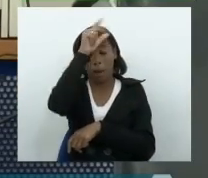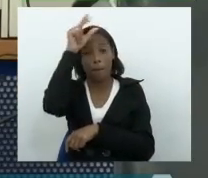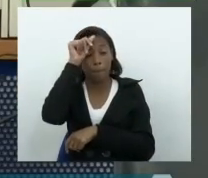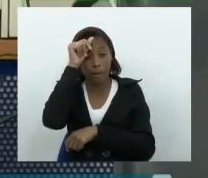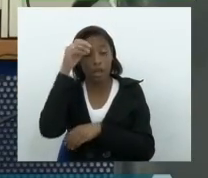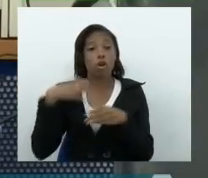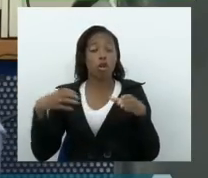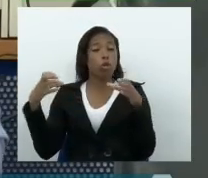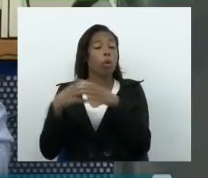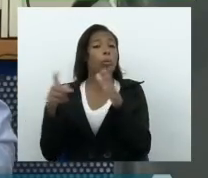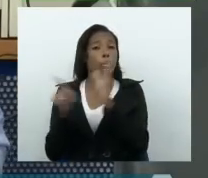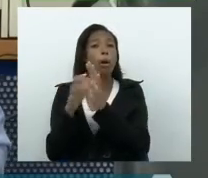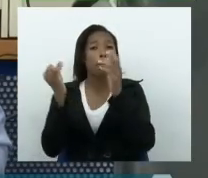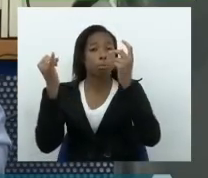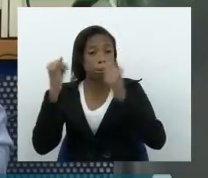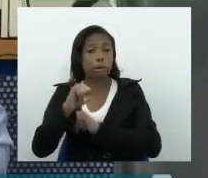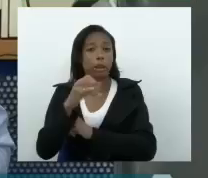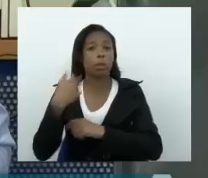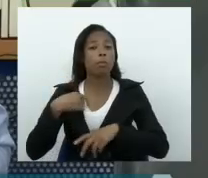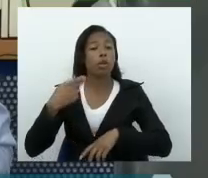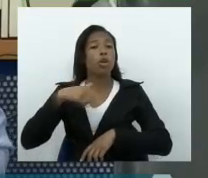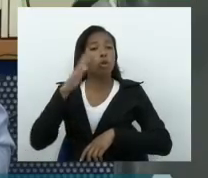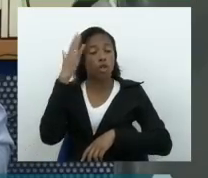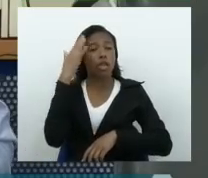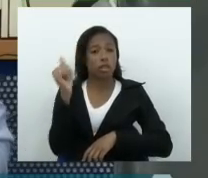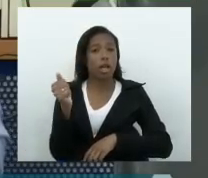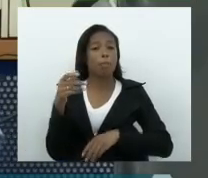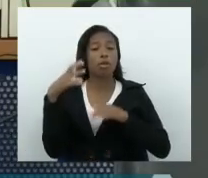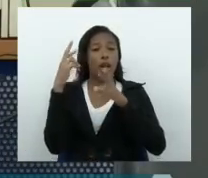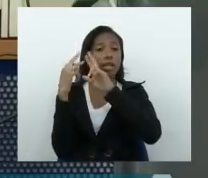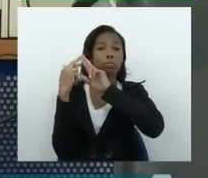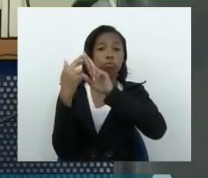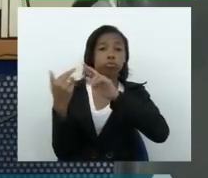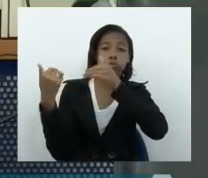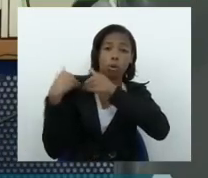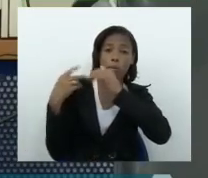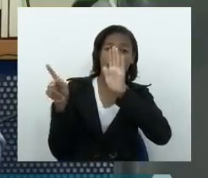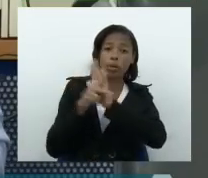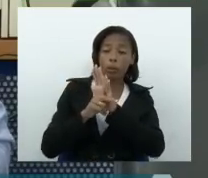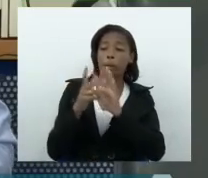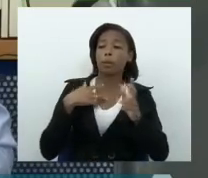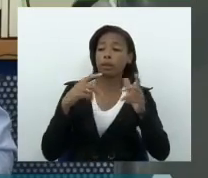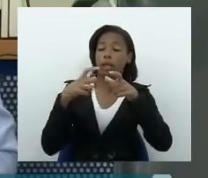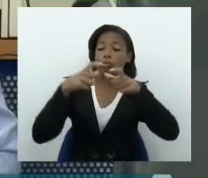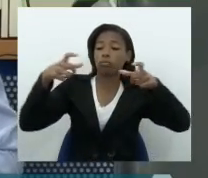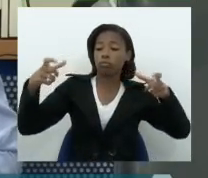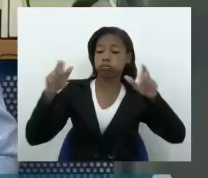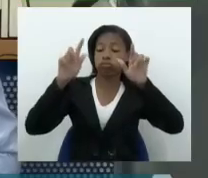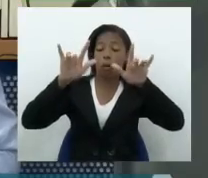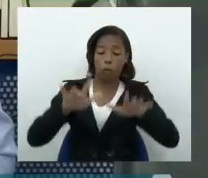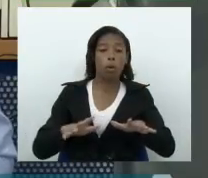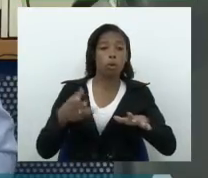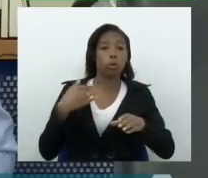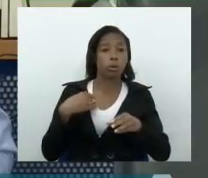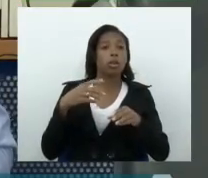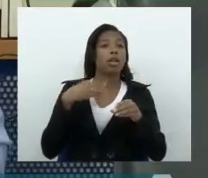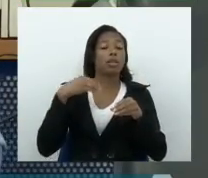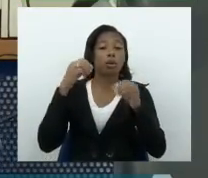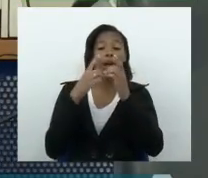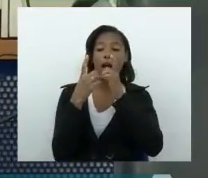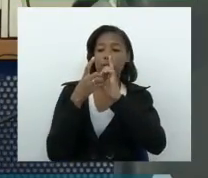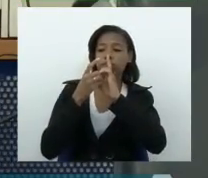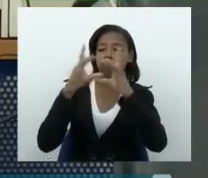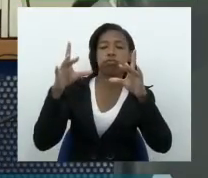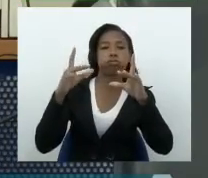chapa pura, porque sabe a responsabilidade que é administrar um município desse tamanho. E nós vamos instalar aqui a